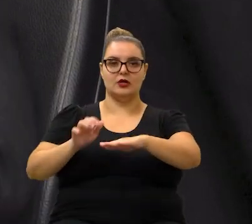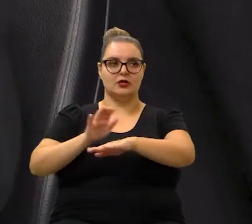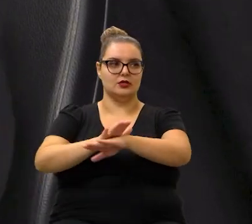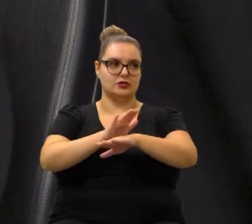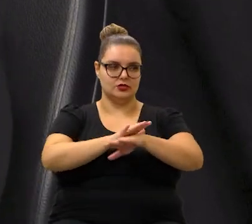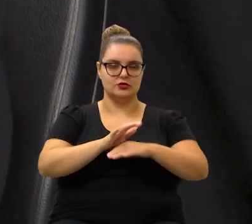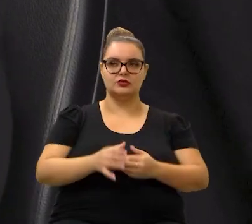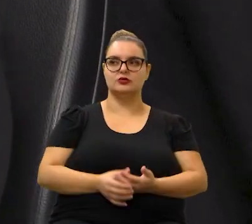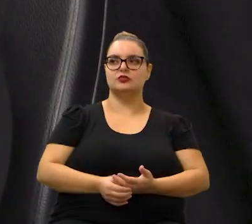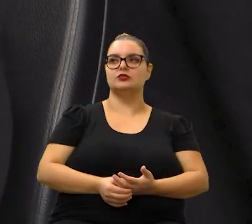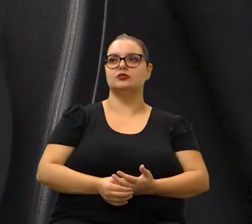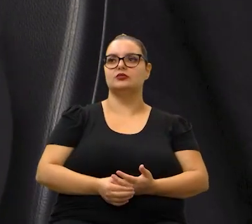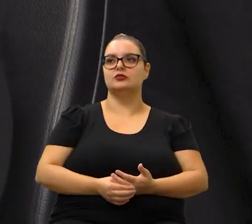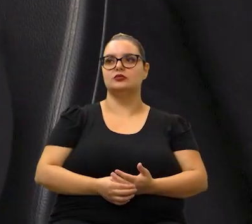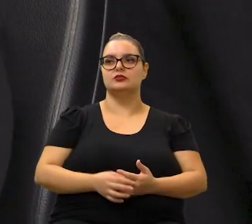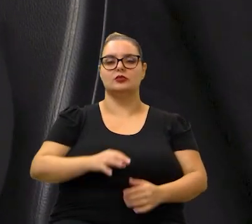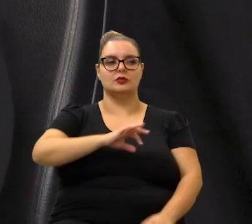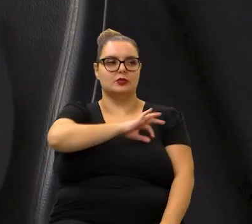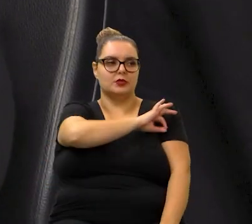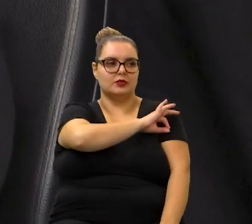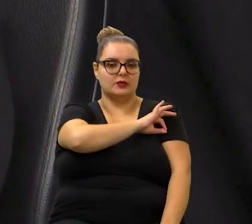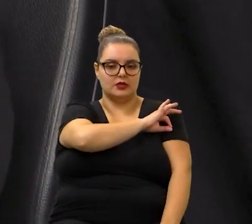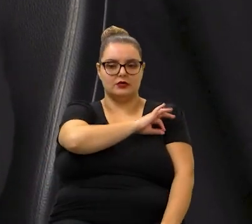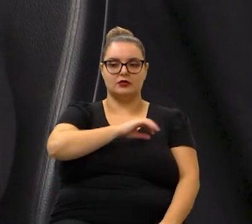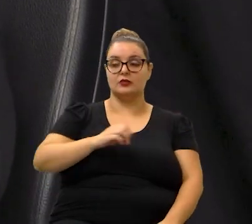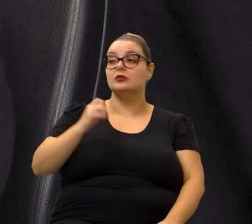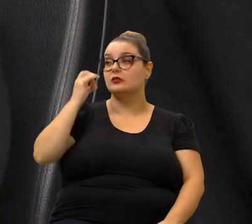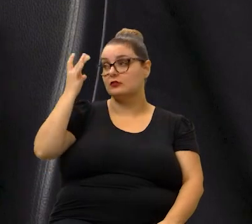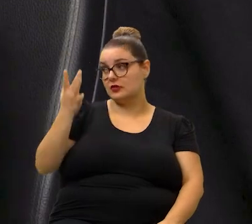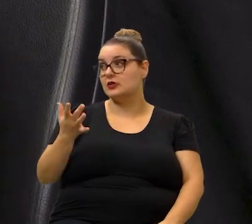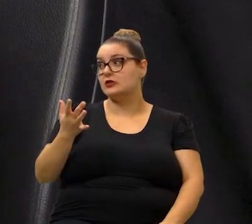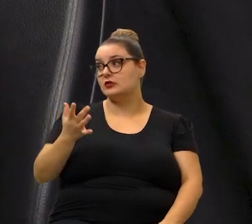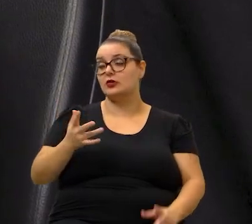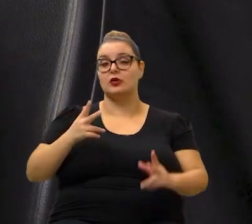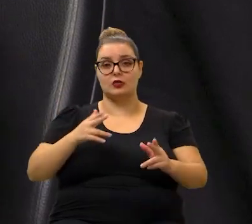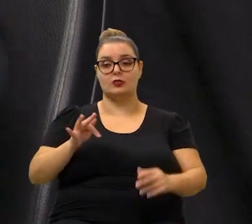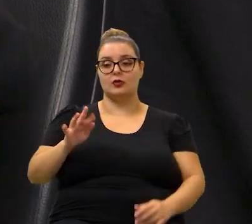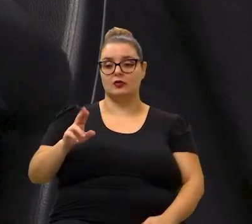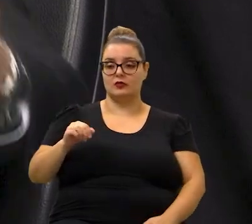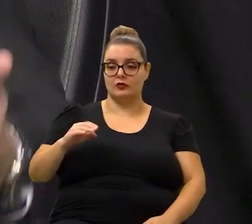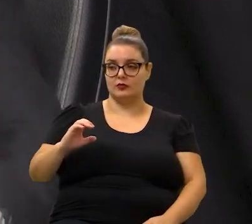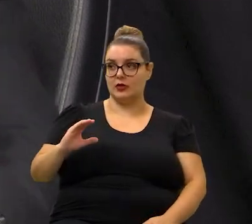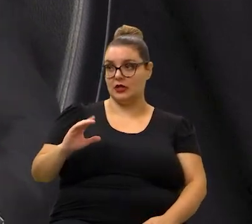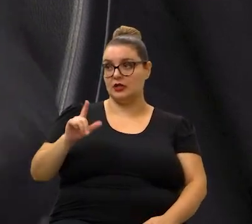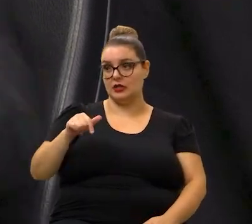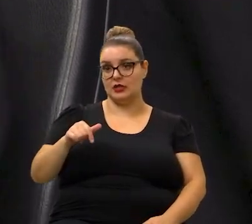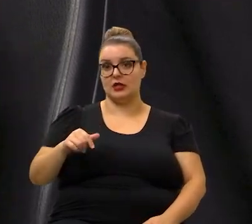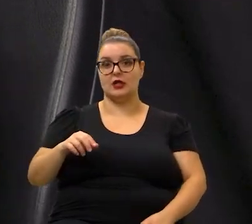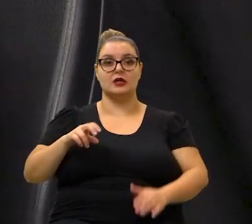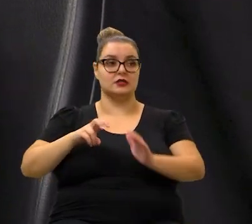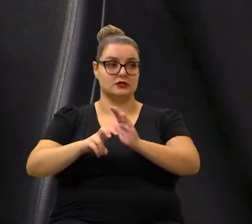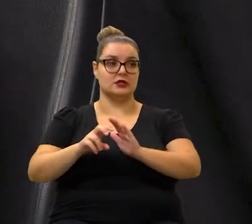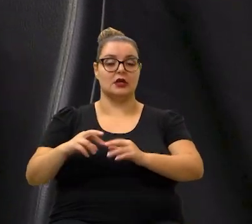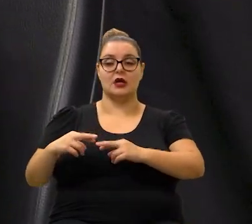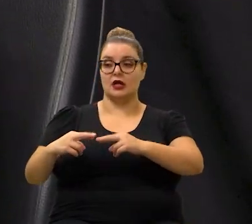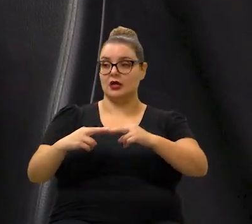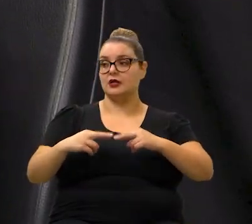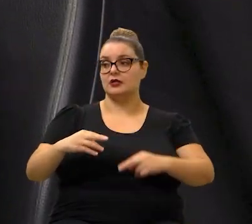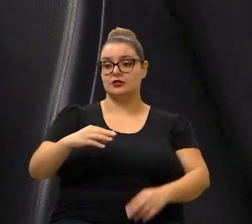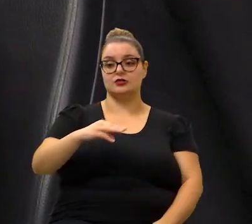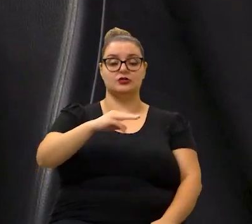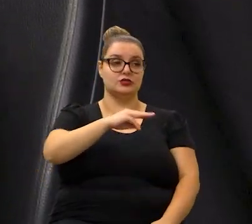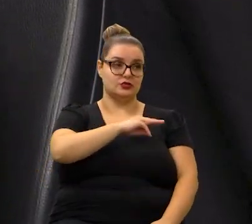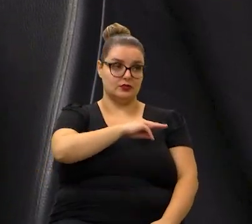junto a à prefeitura que facilitou como a Fumec a questão das creches a rede maruga